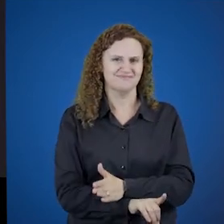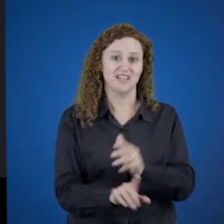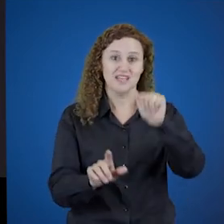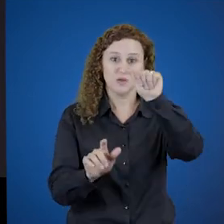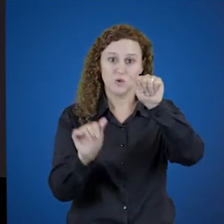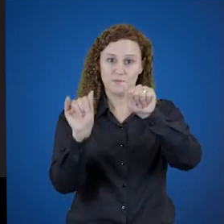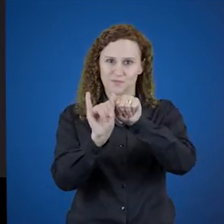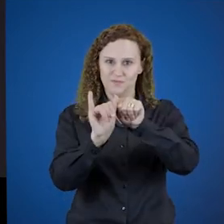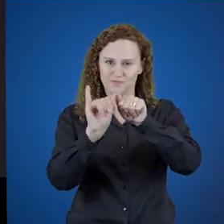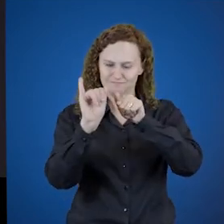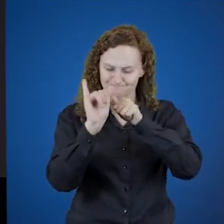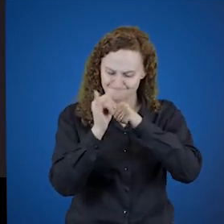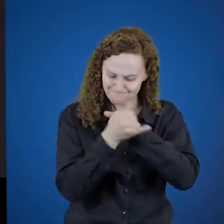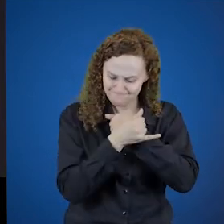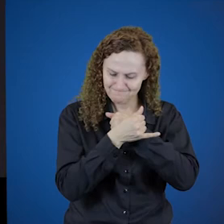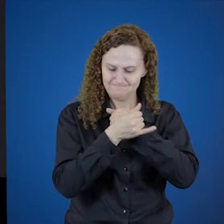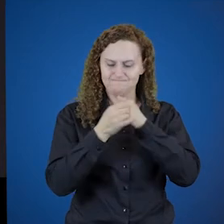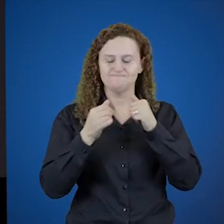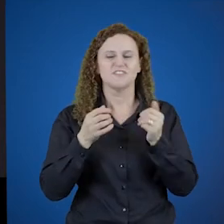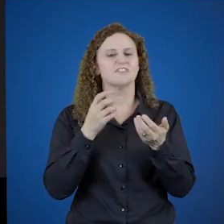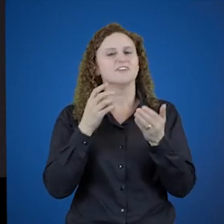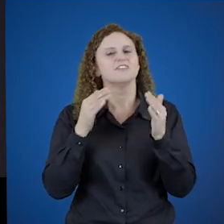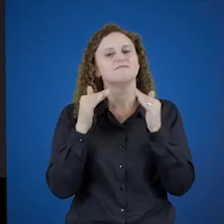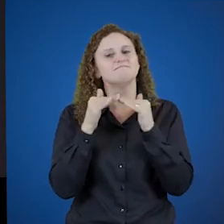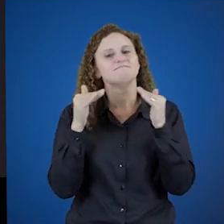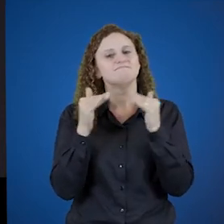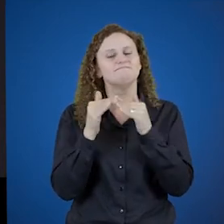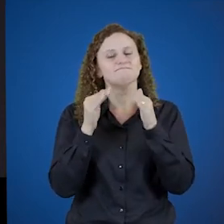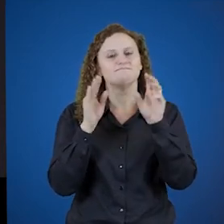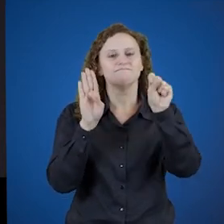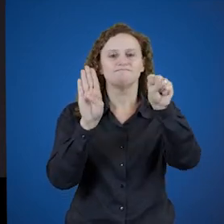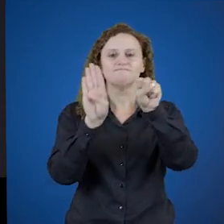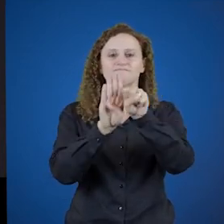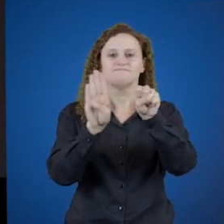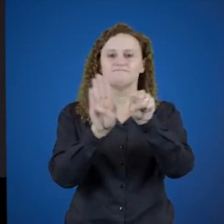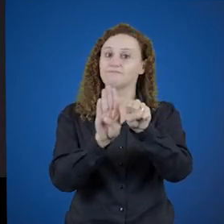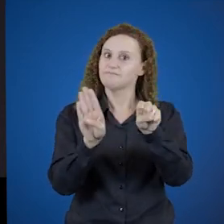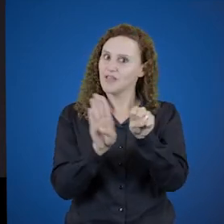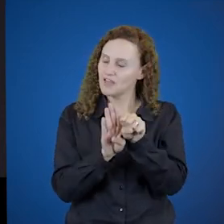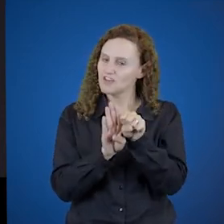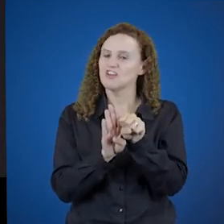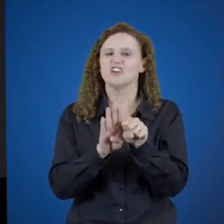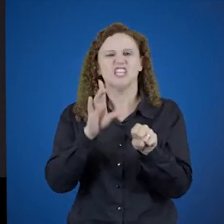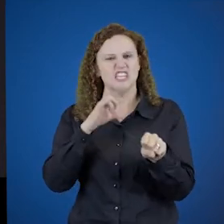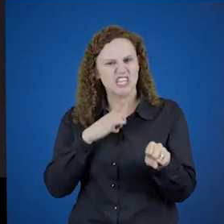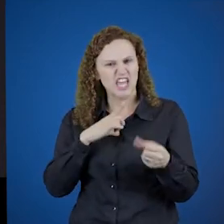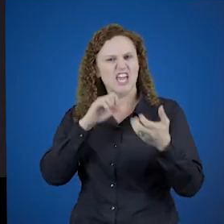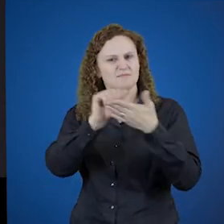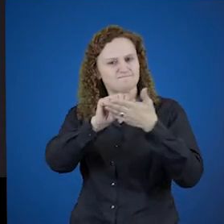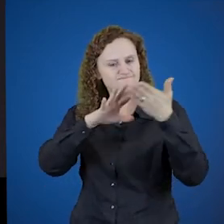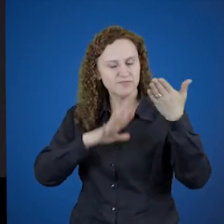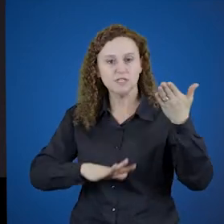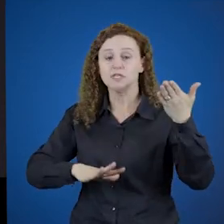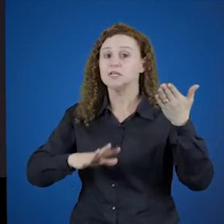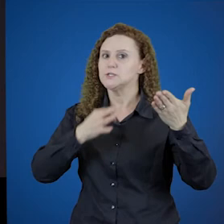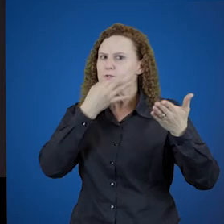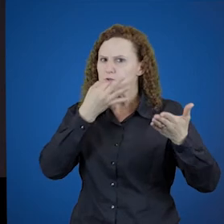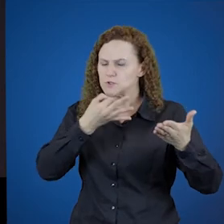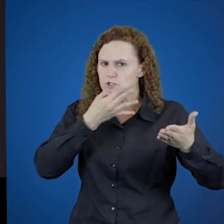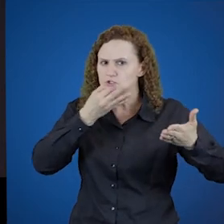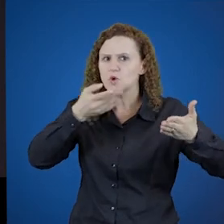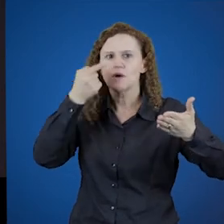o adjetivo vai concordar sempre com o substantivo tem sugestões também de